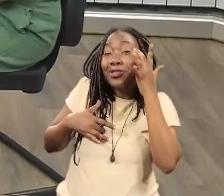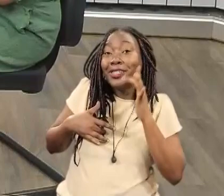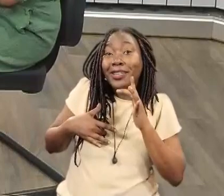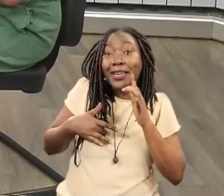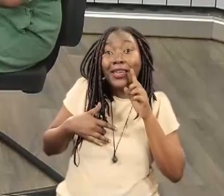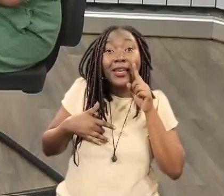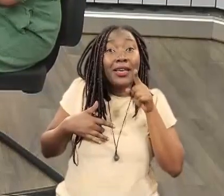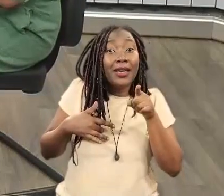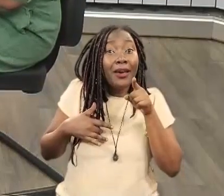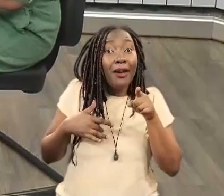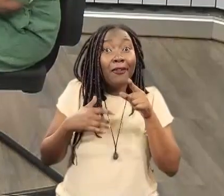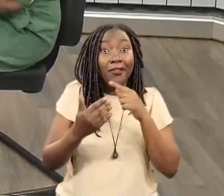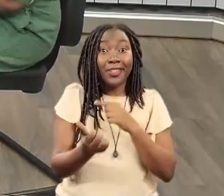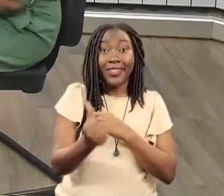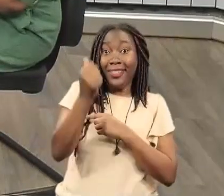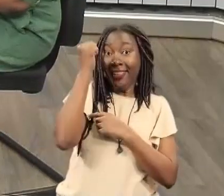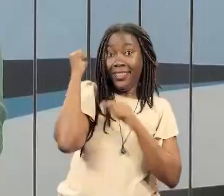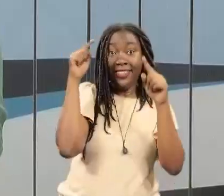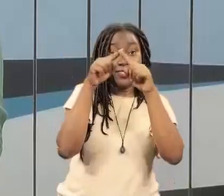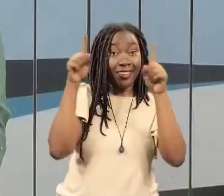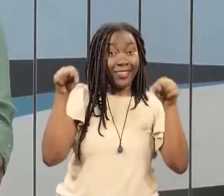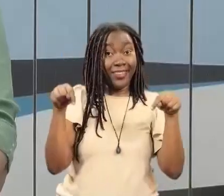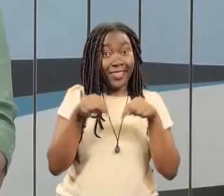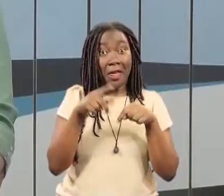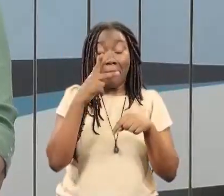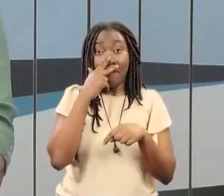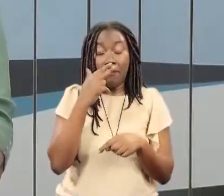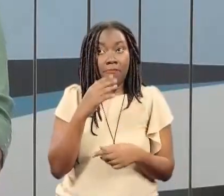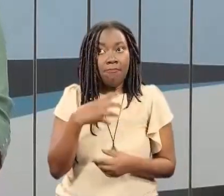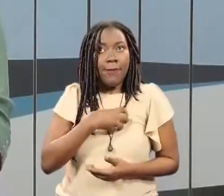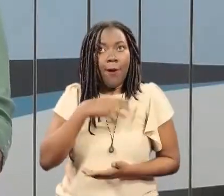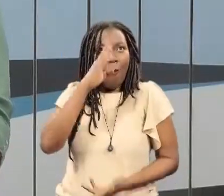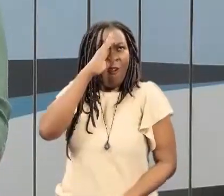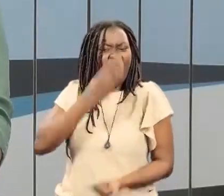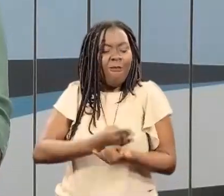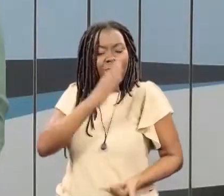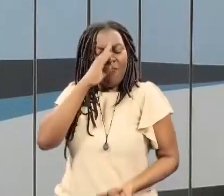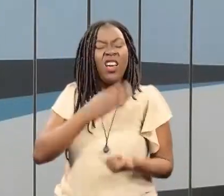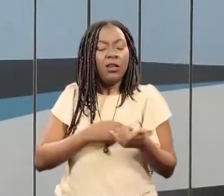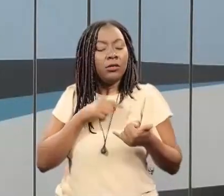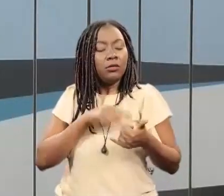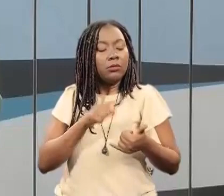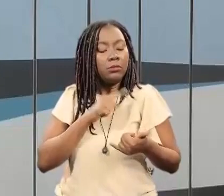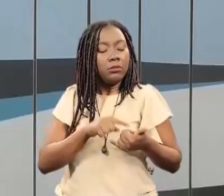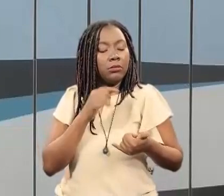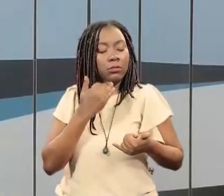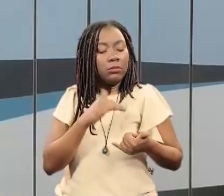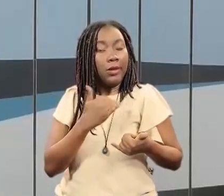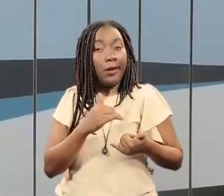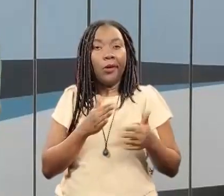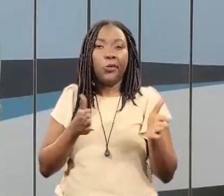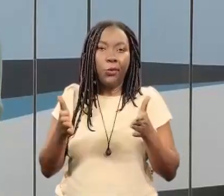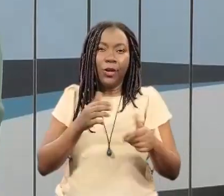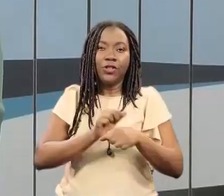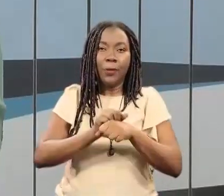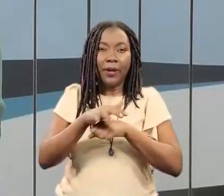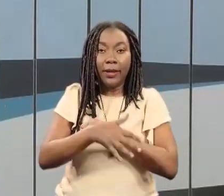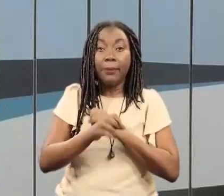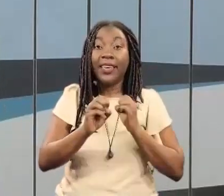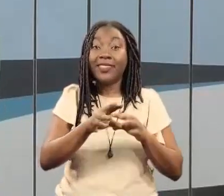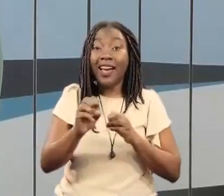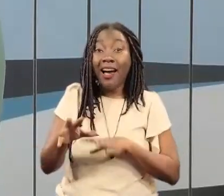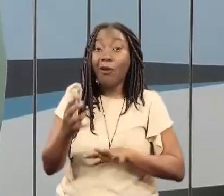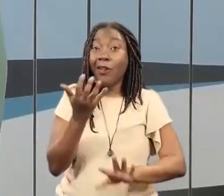atrás de uma tela, você se sente mais confiante. É natural, né? Nessa época, durante a pandemia, dar aula